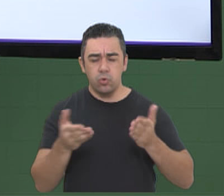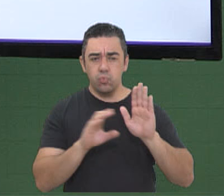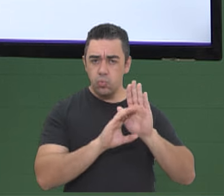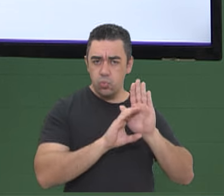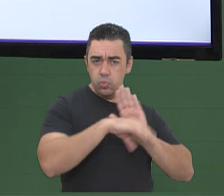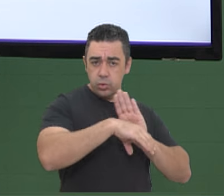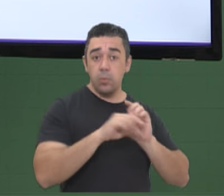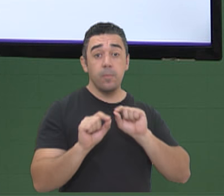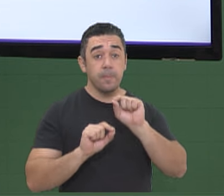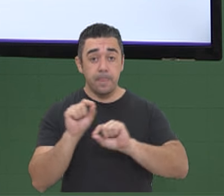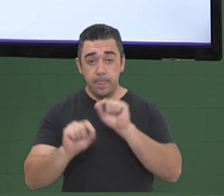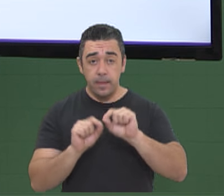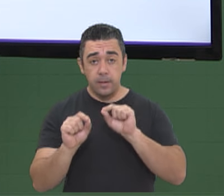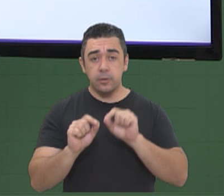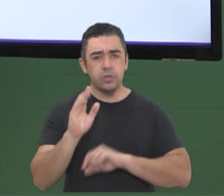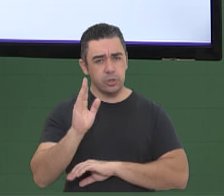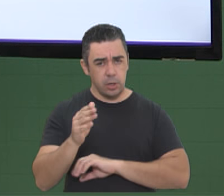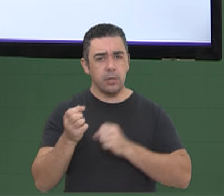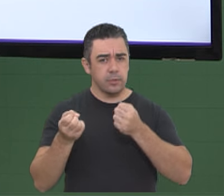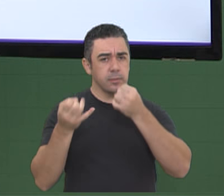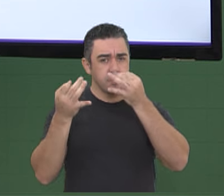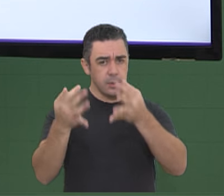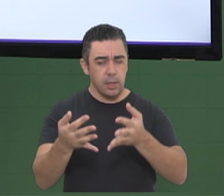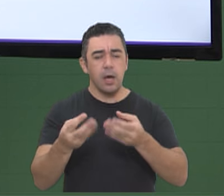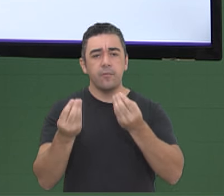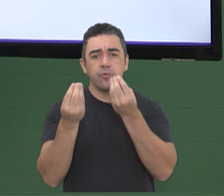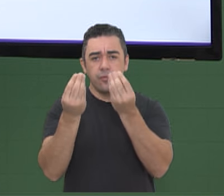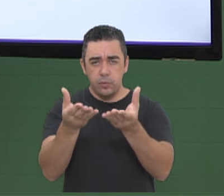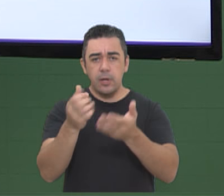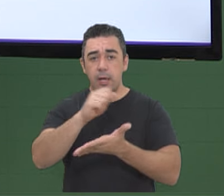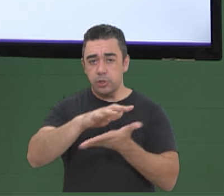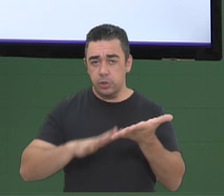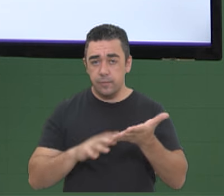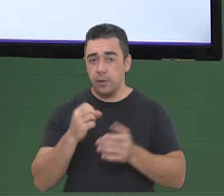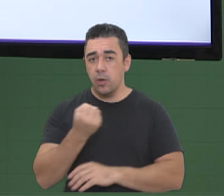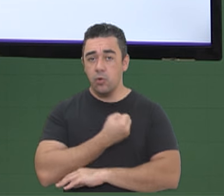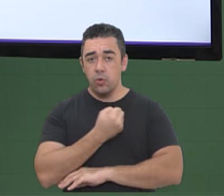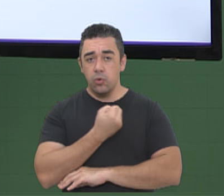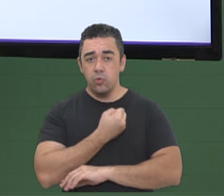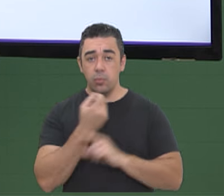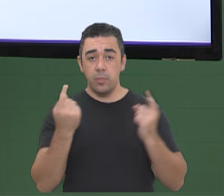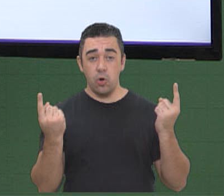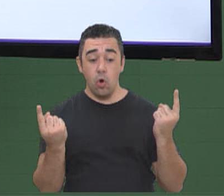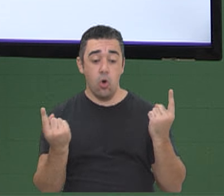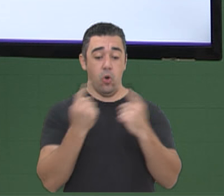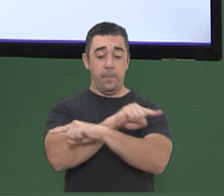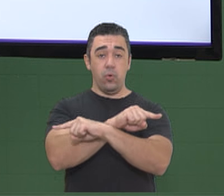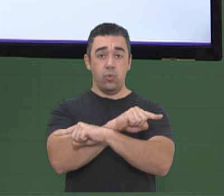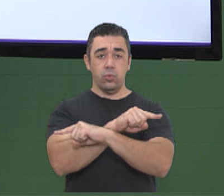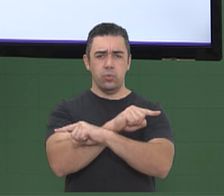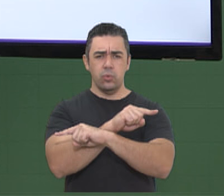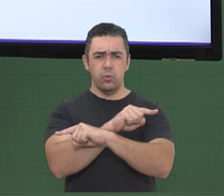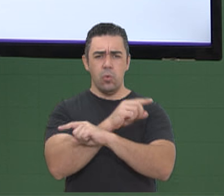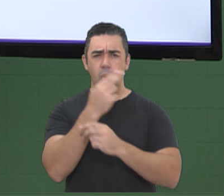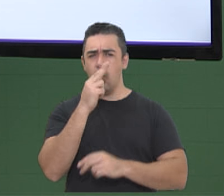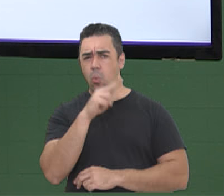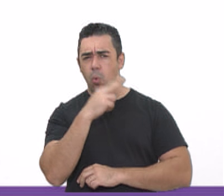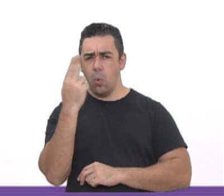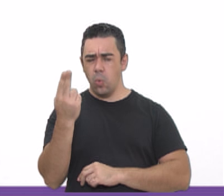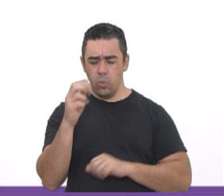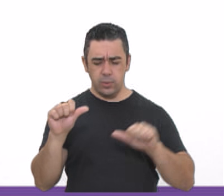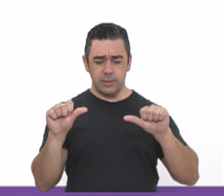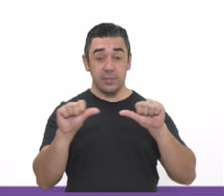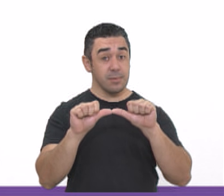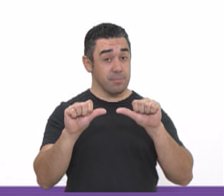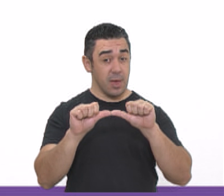conceito, que a prof já vai deixar um exercício para vocês, número oposto ou simétrico. Bom, o que é número oposto ou